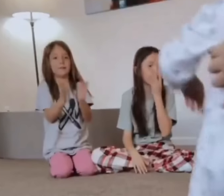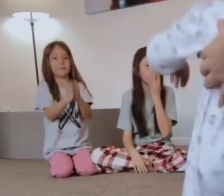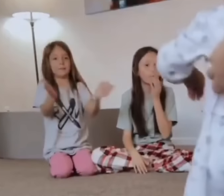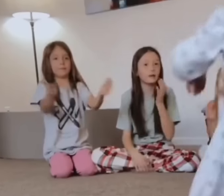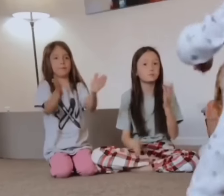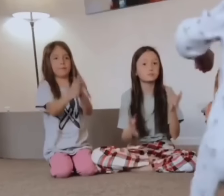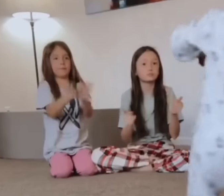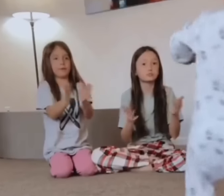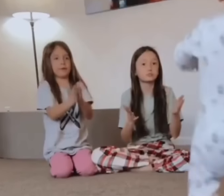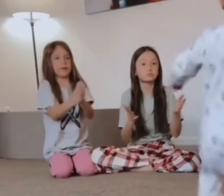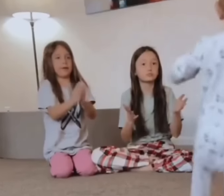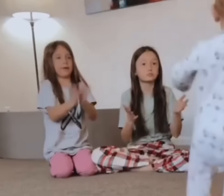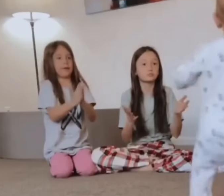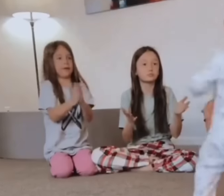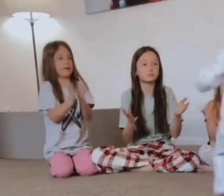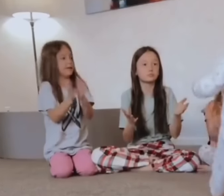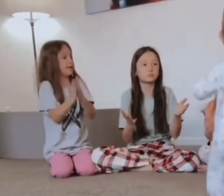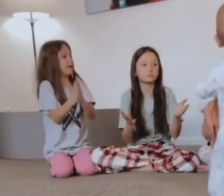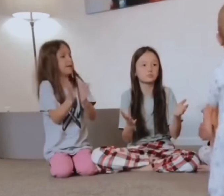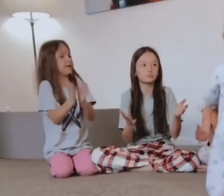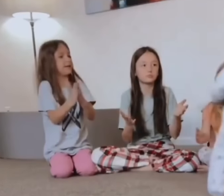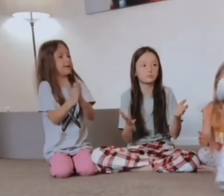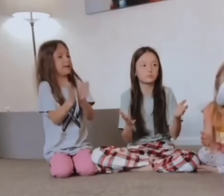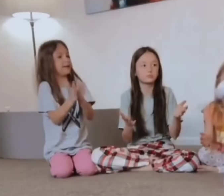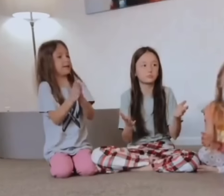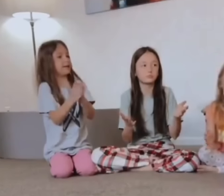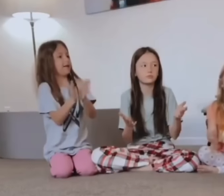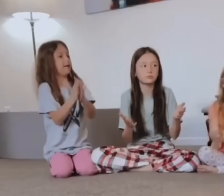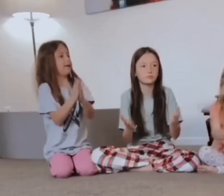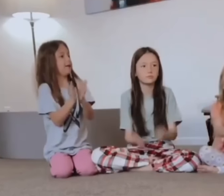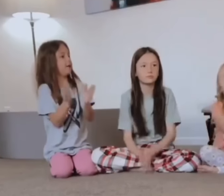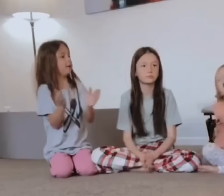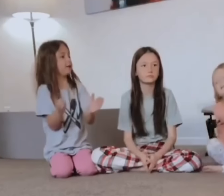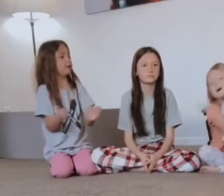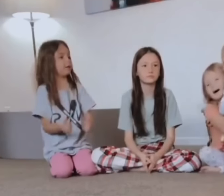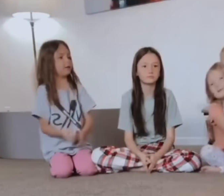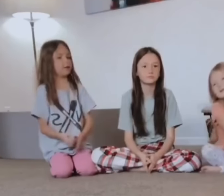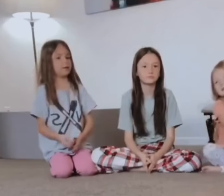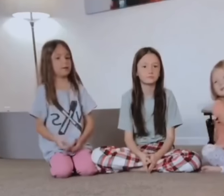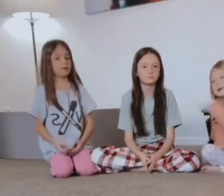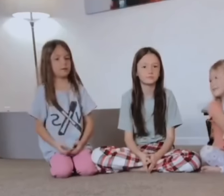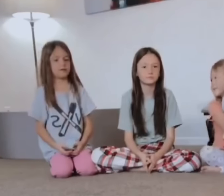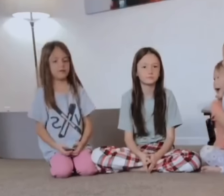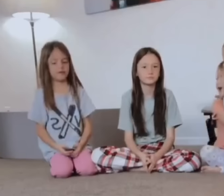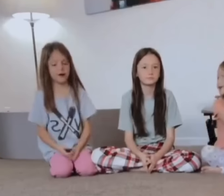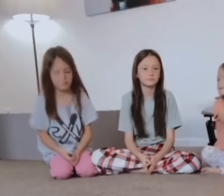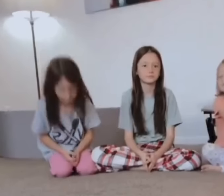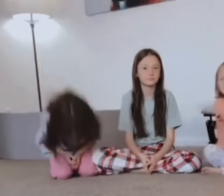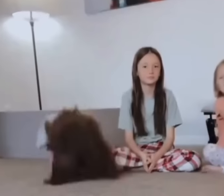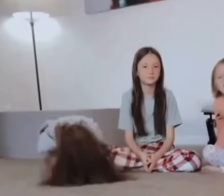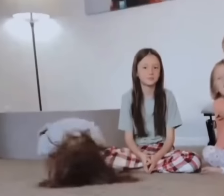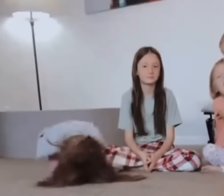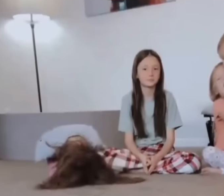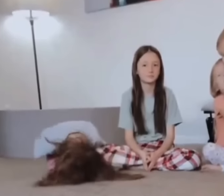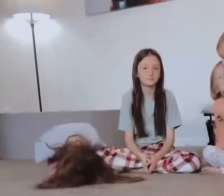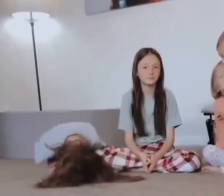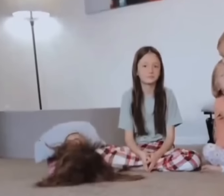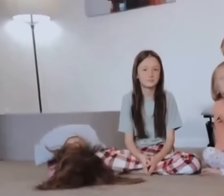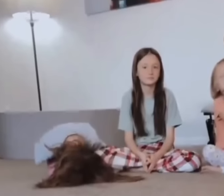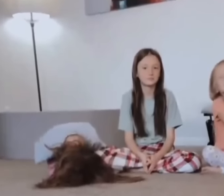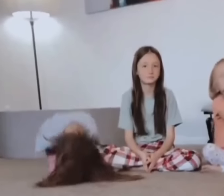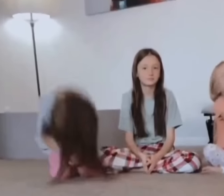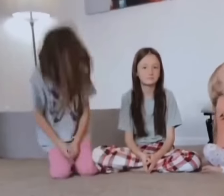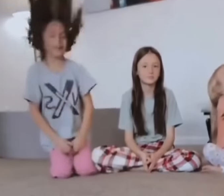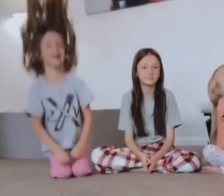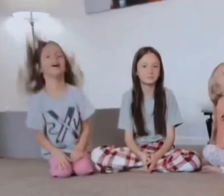menininhas elas ficam boladas Tipo pô qu é que é ó lá hum não